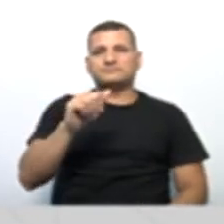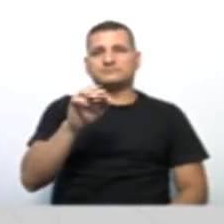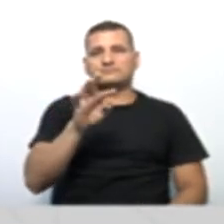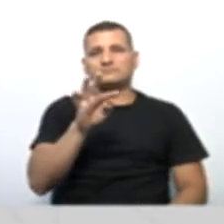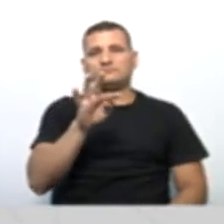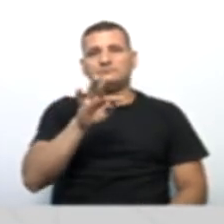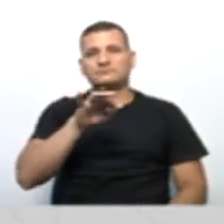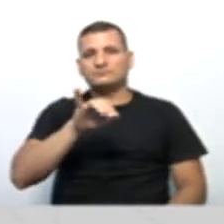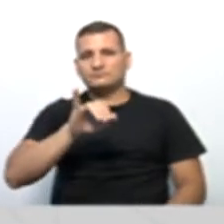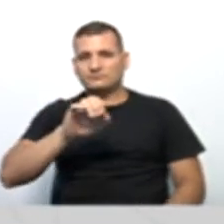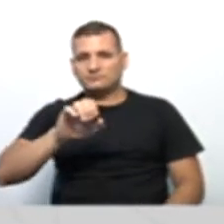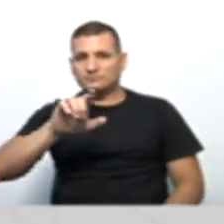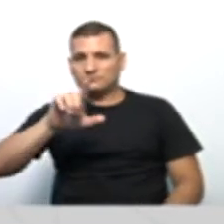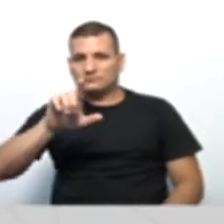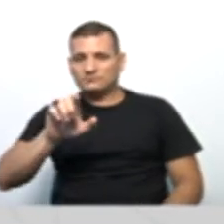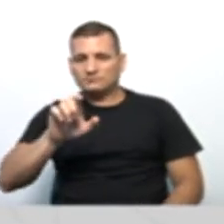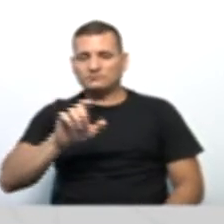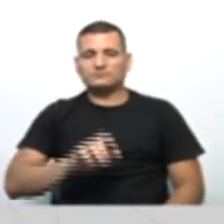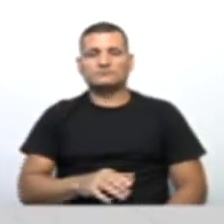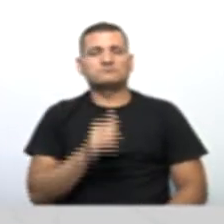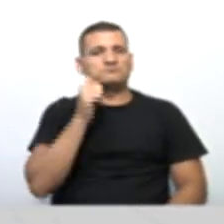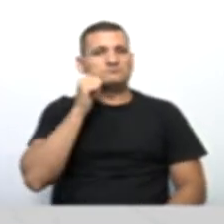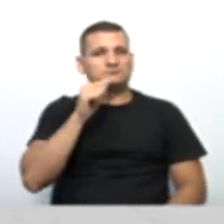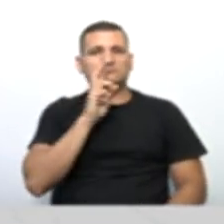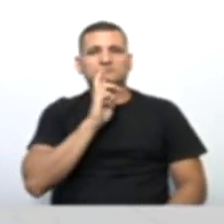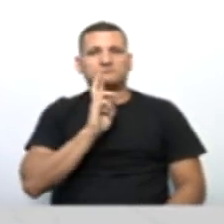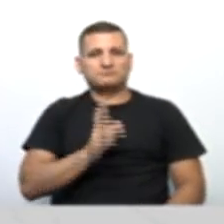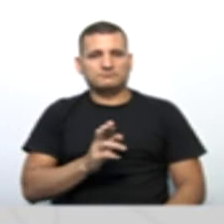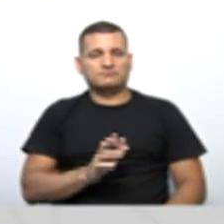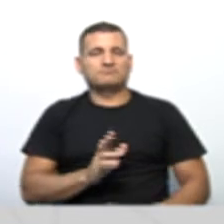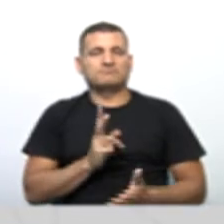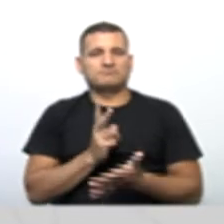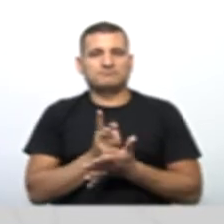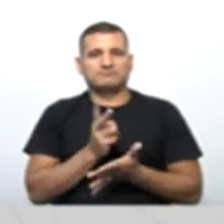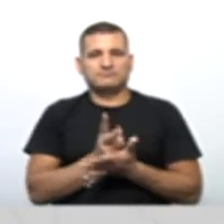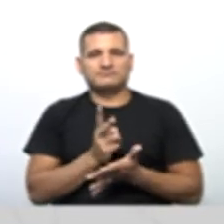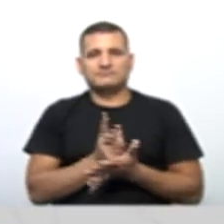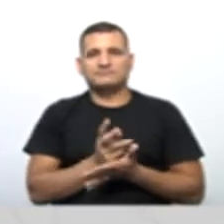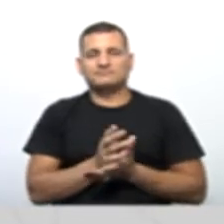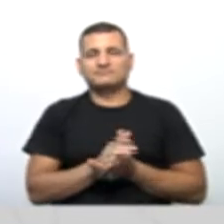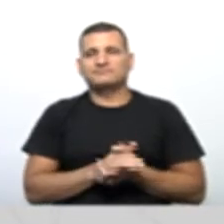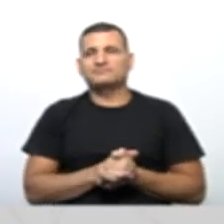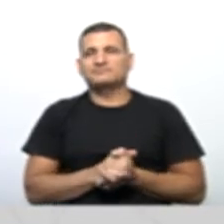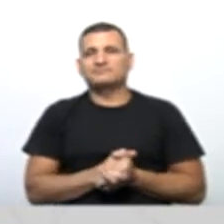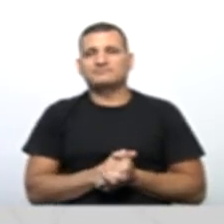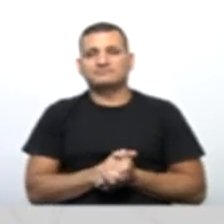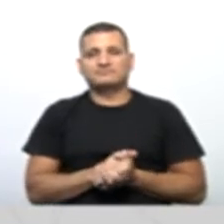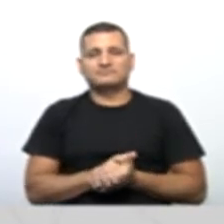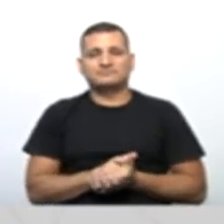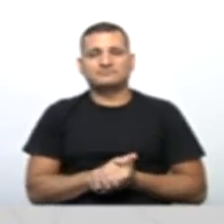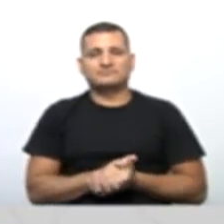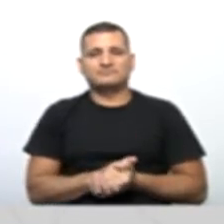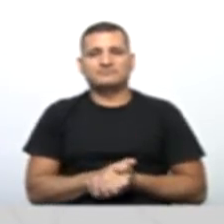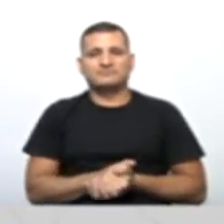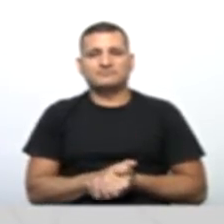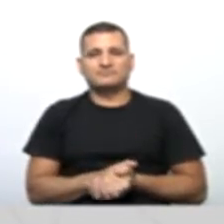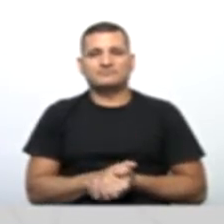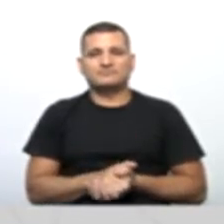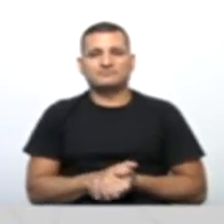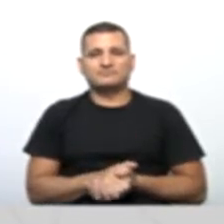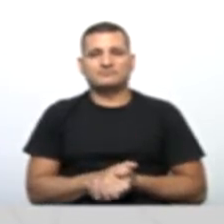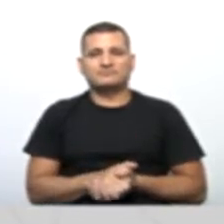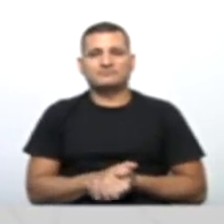gilmara as meninas aí detonando né mas arrebentando aí